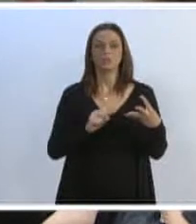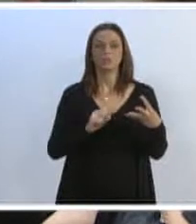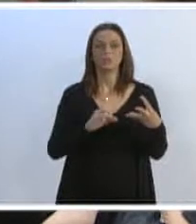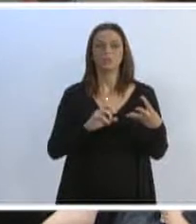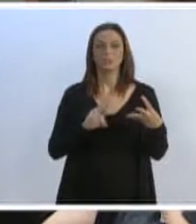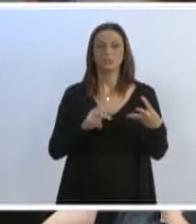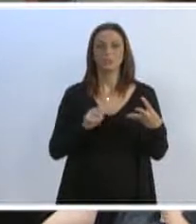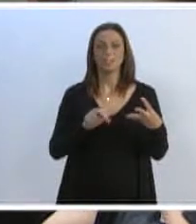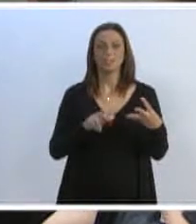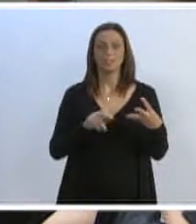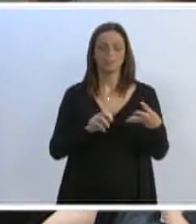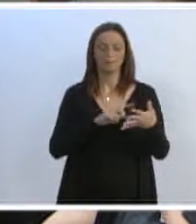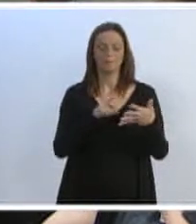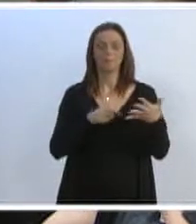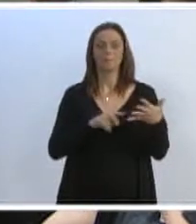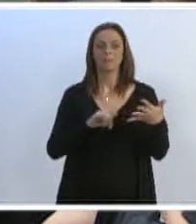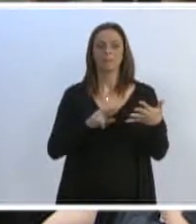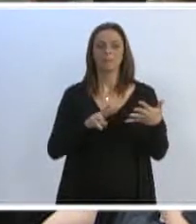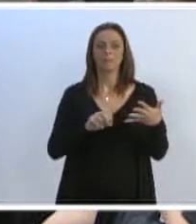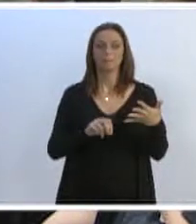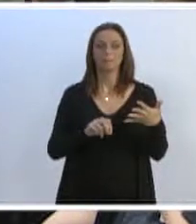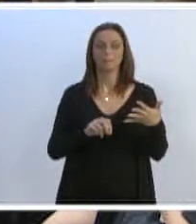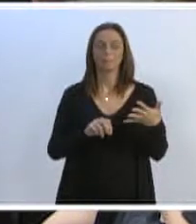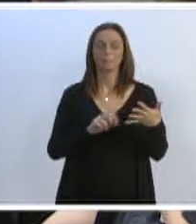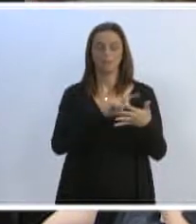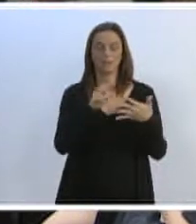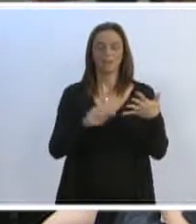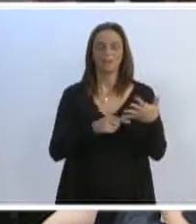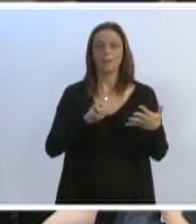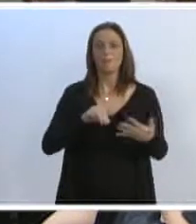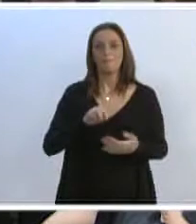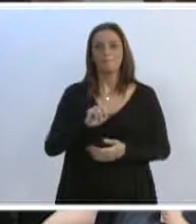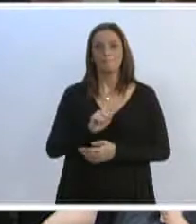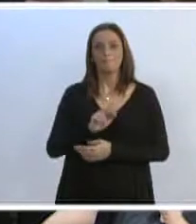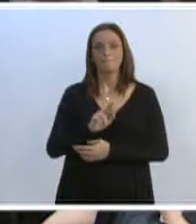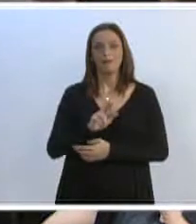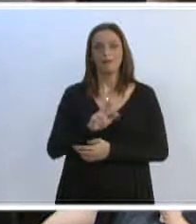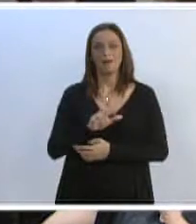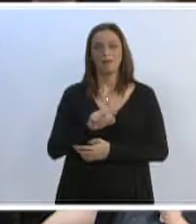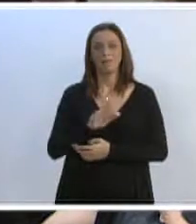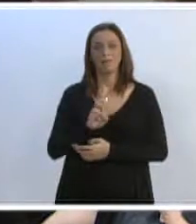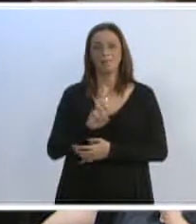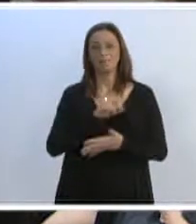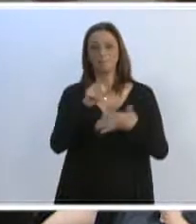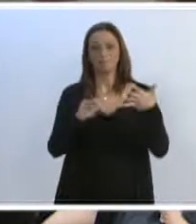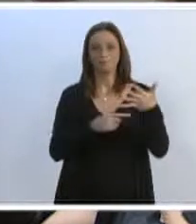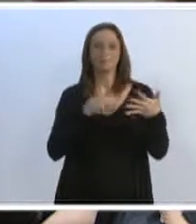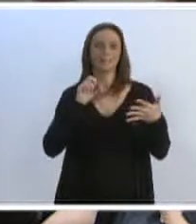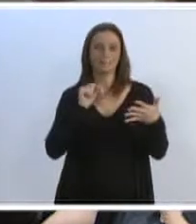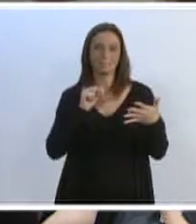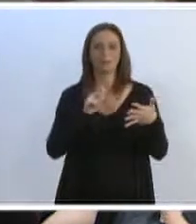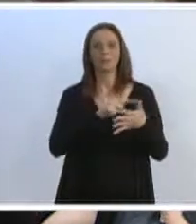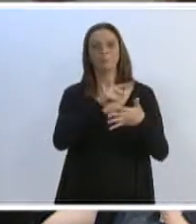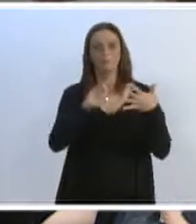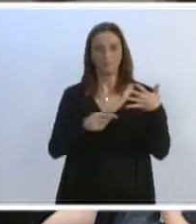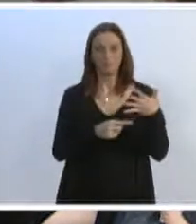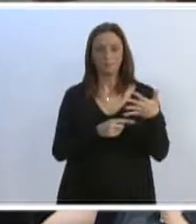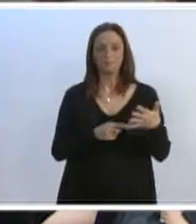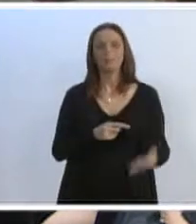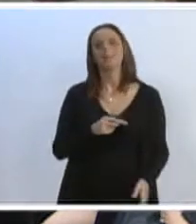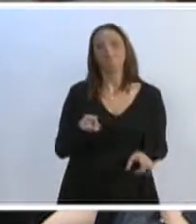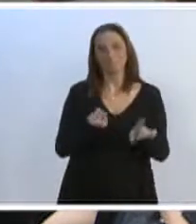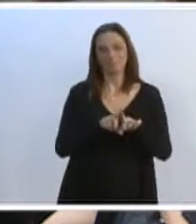na noite de hoje. Sem perder o seu foco, a Blumenau em Cadernos, vivendo a dinâmica da sociedade e da era digital,